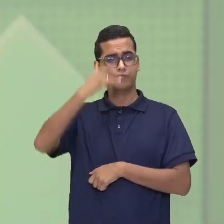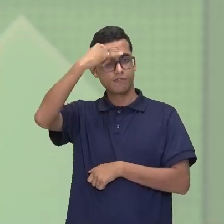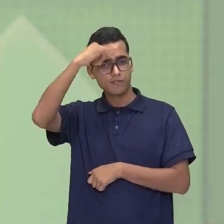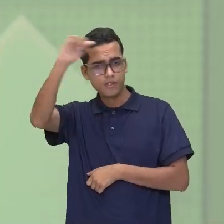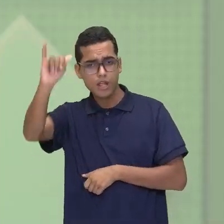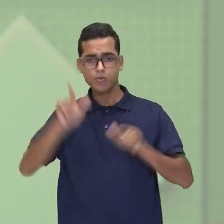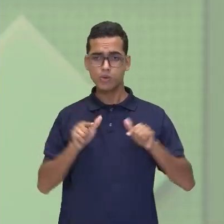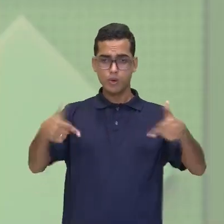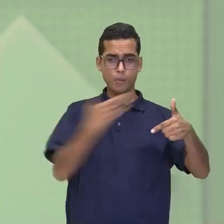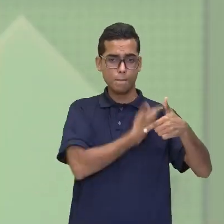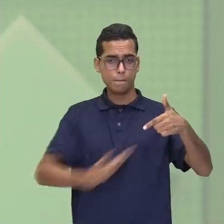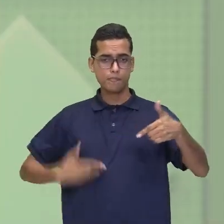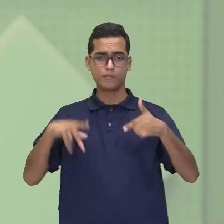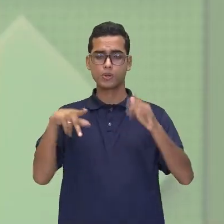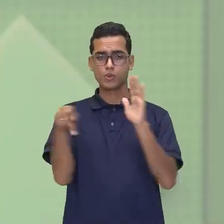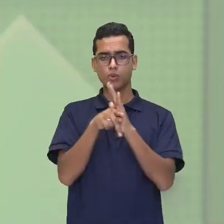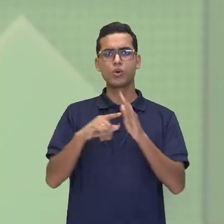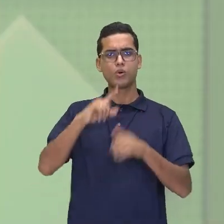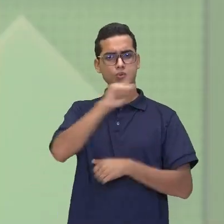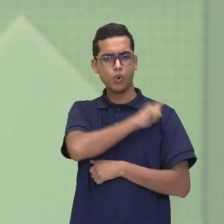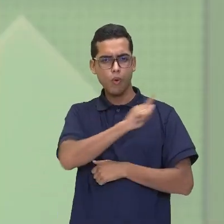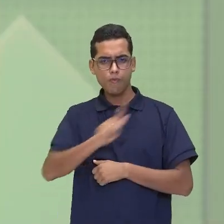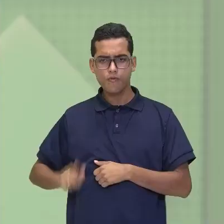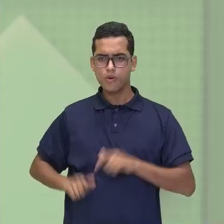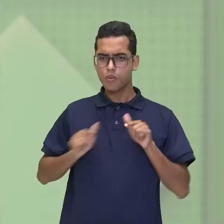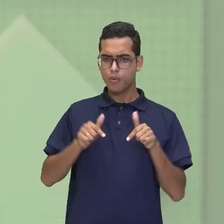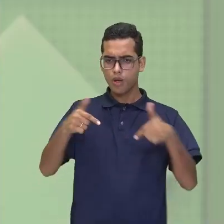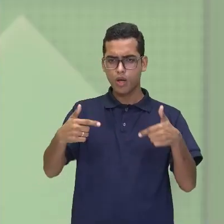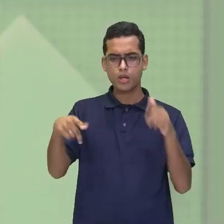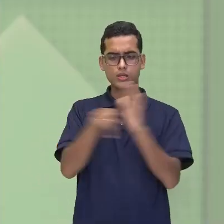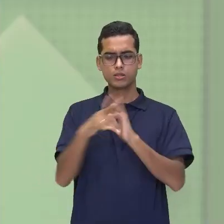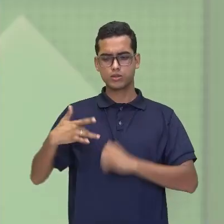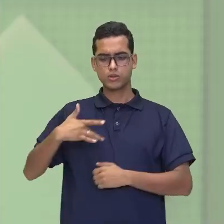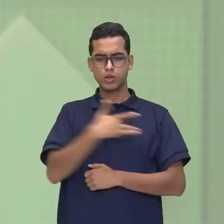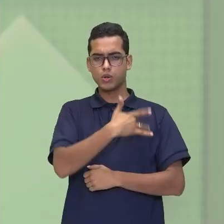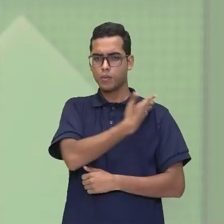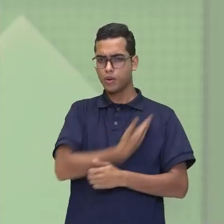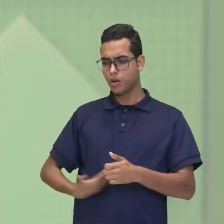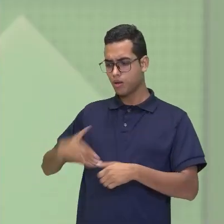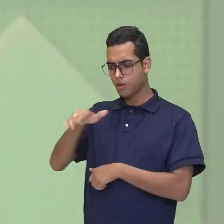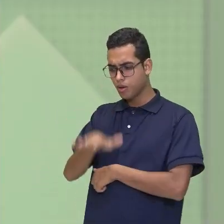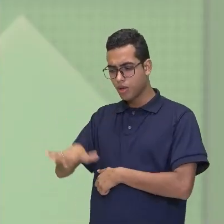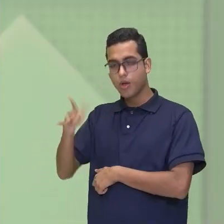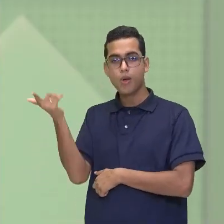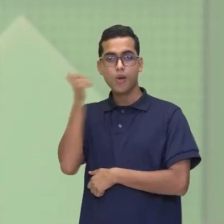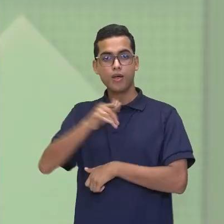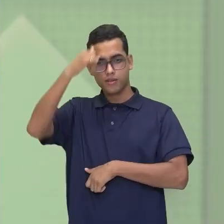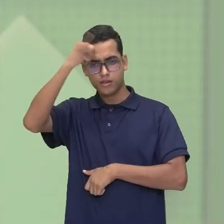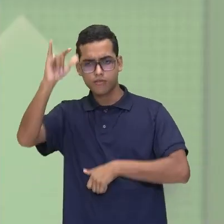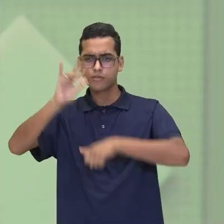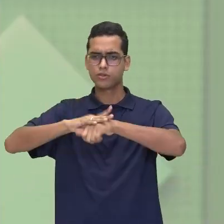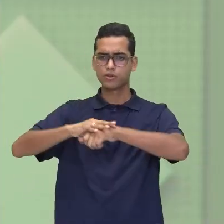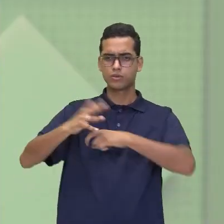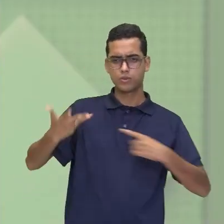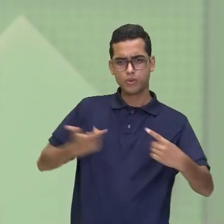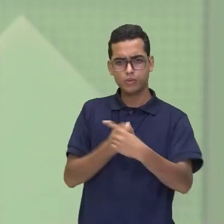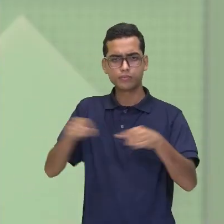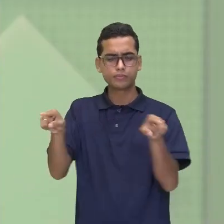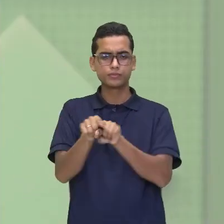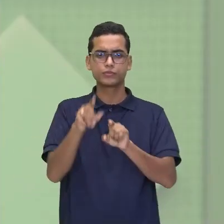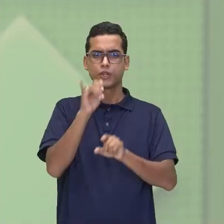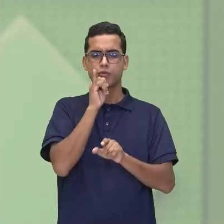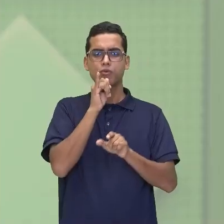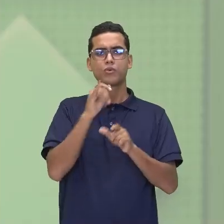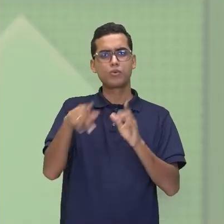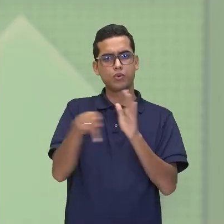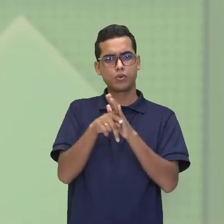governamentais, iniciativas ali da questão da saúde pública, né, podem prevenir algumas doenças. Por exemplo, saneamento